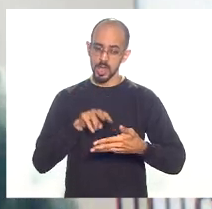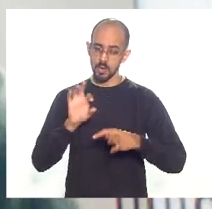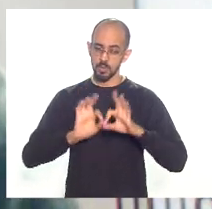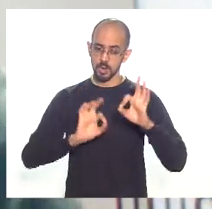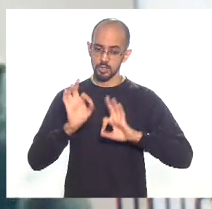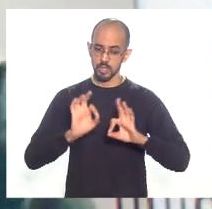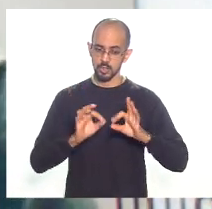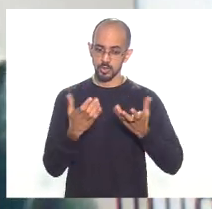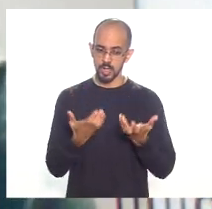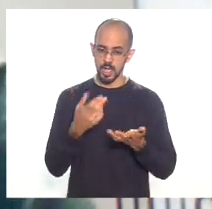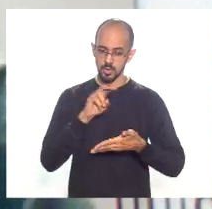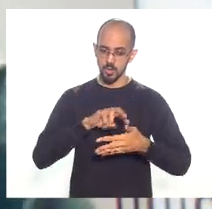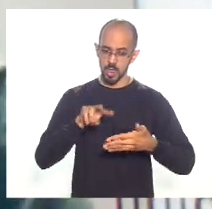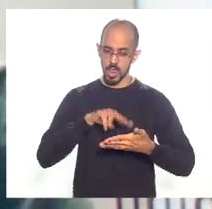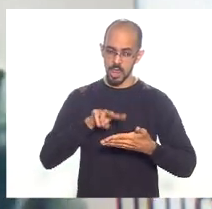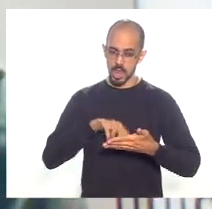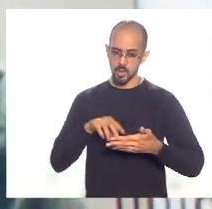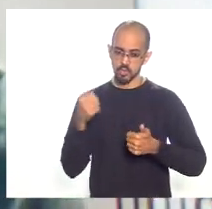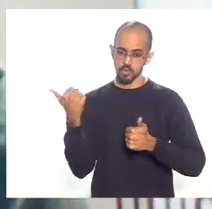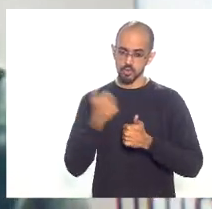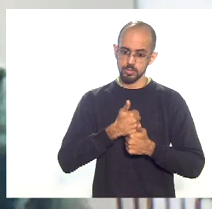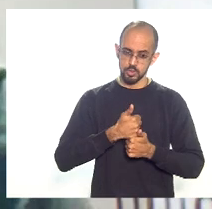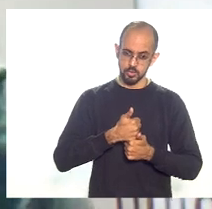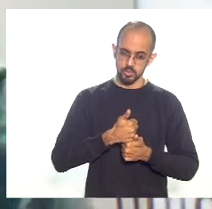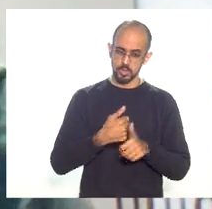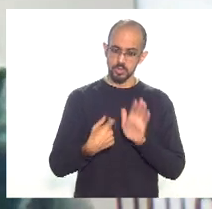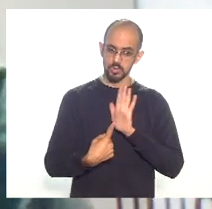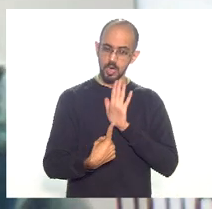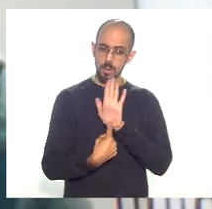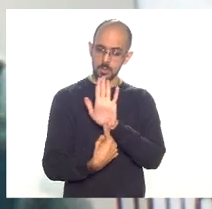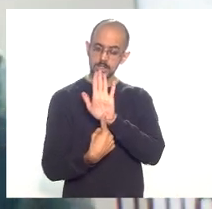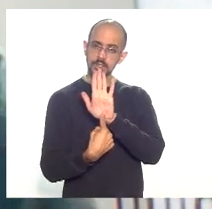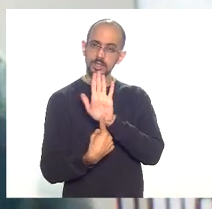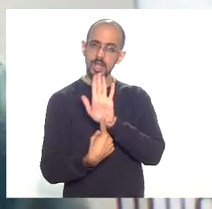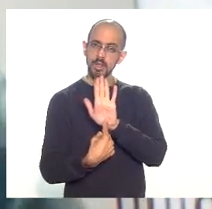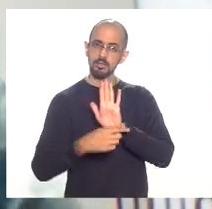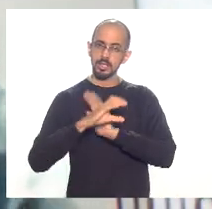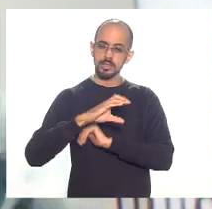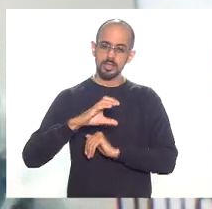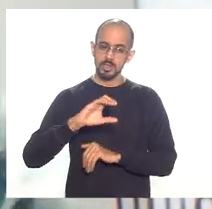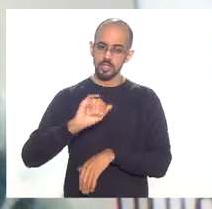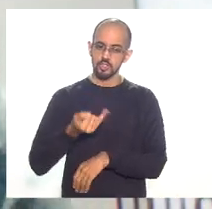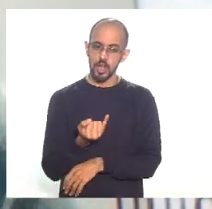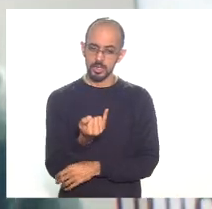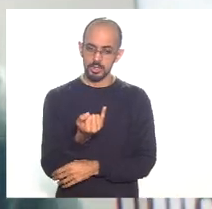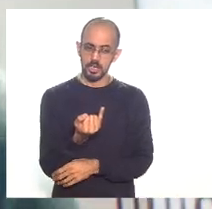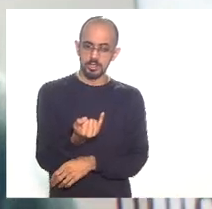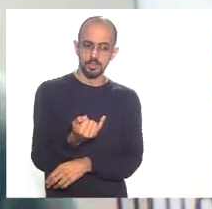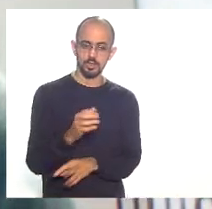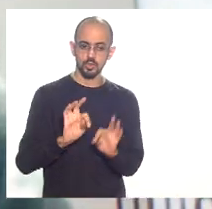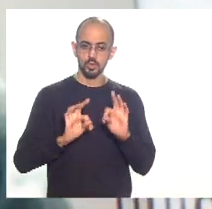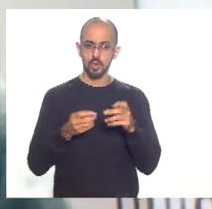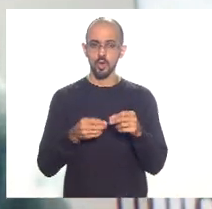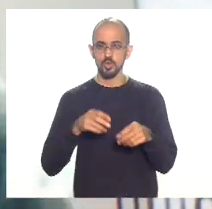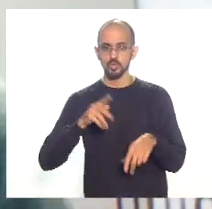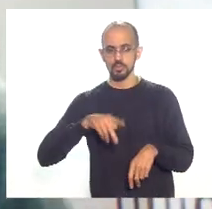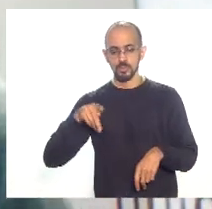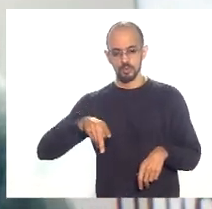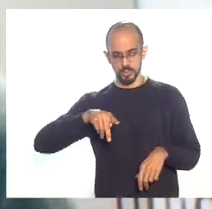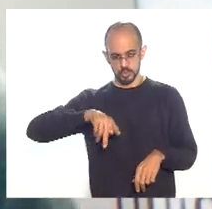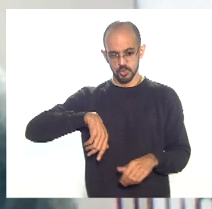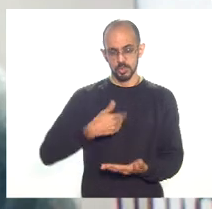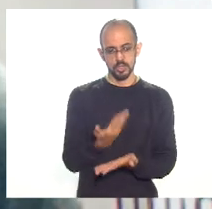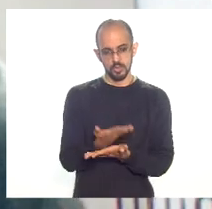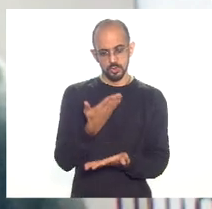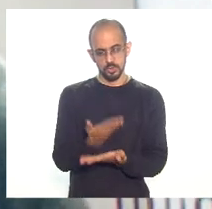o substitutivo apresentado pela comissão de construção e justiça todos os professores estudantes e funcionários